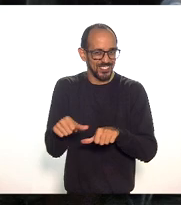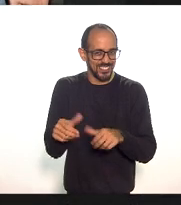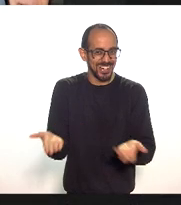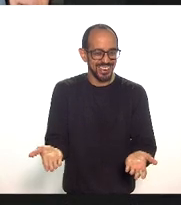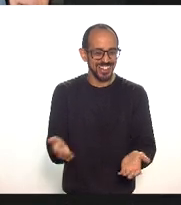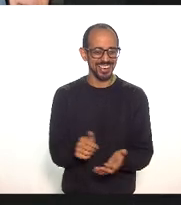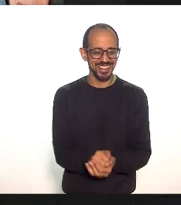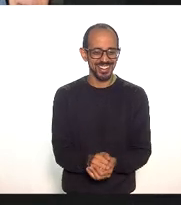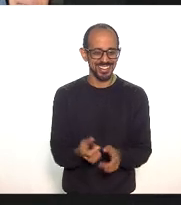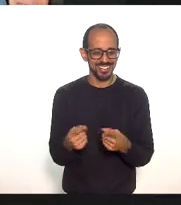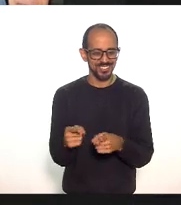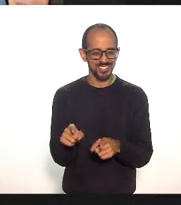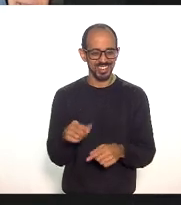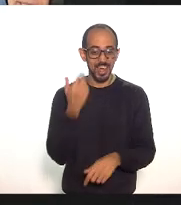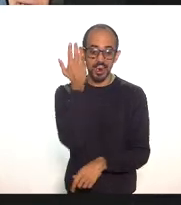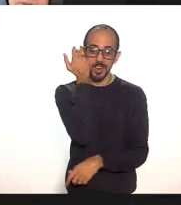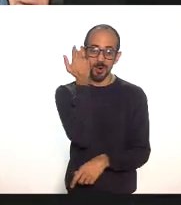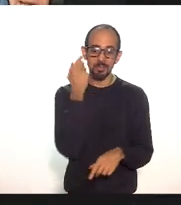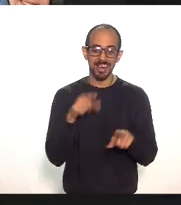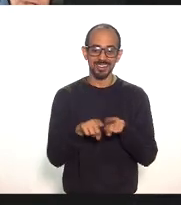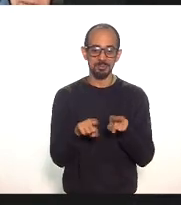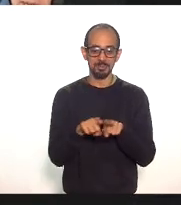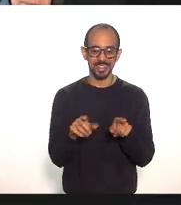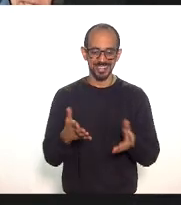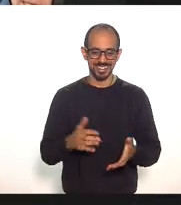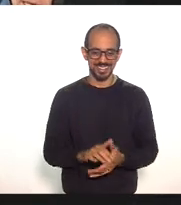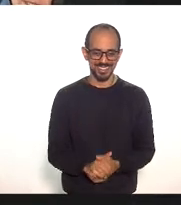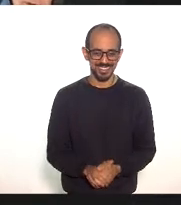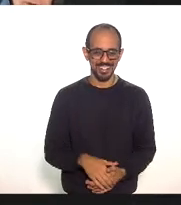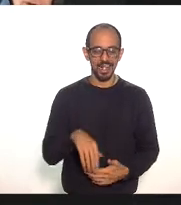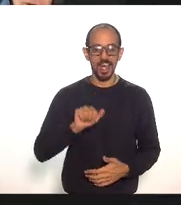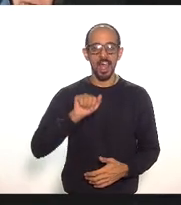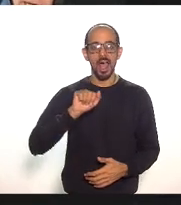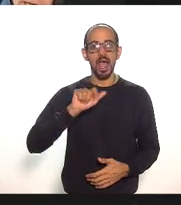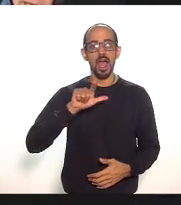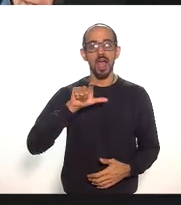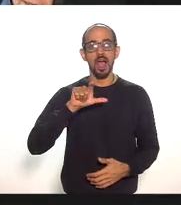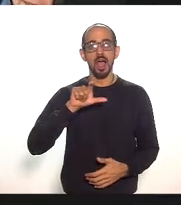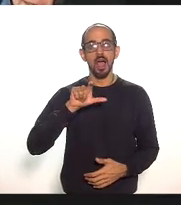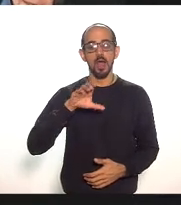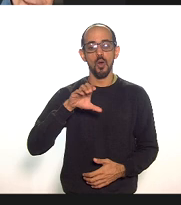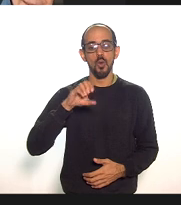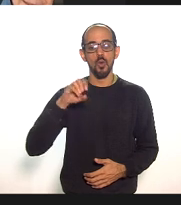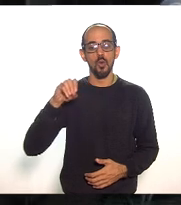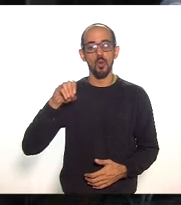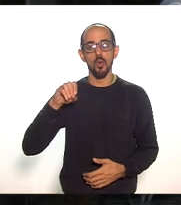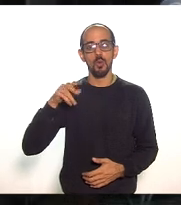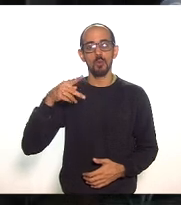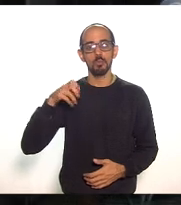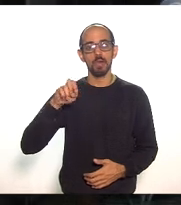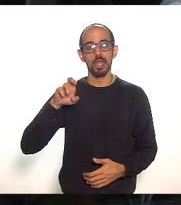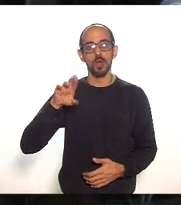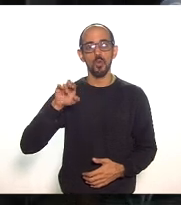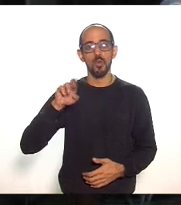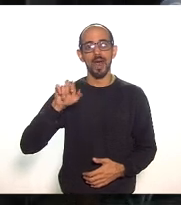Eliomar, Eliomar Coelho. Aí, presidente, viu? Prazão em também. Em cima, Eliomar não deixa passar. Presidente. Eliomar Coelho. Com direito a